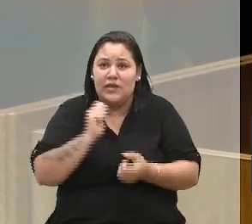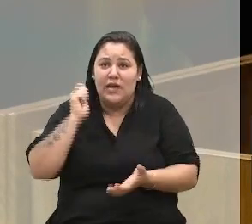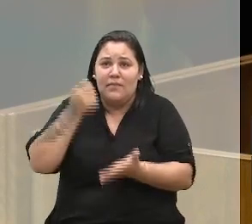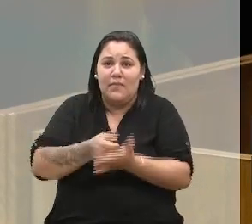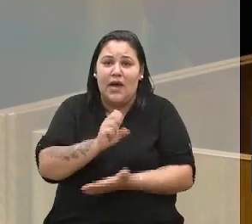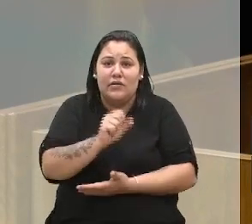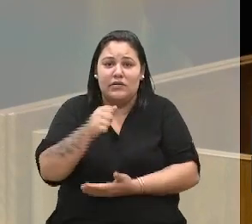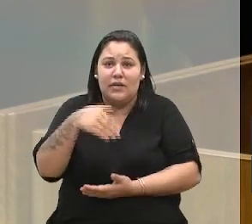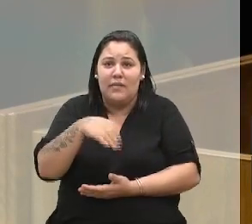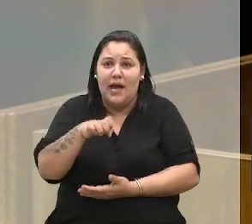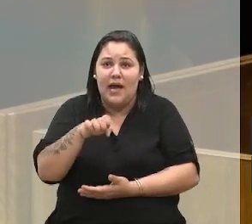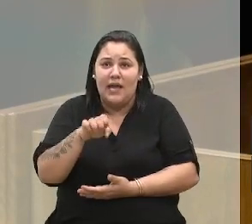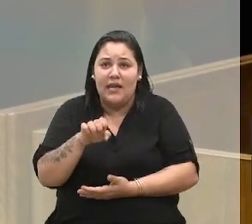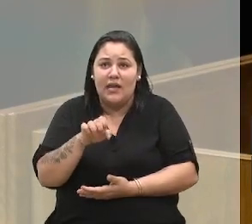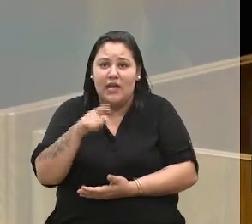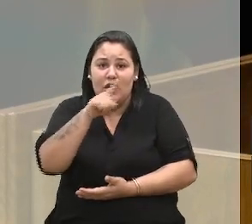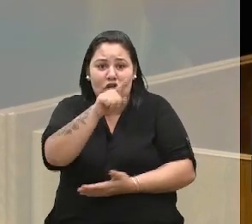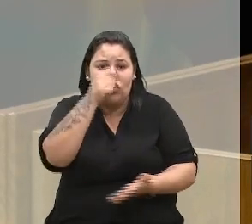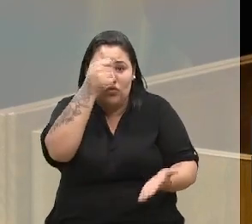votou favorável.